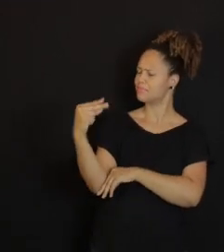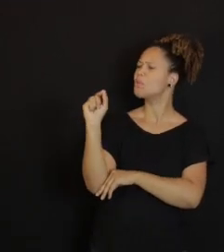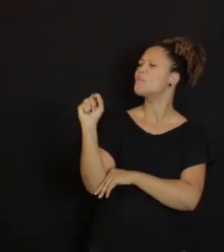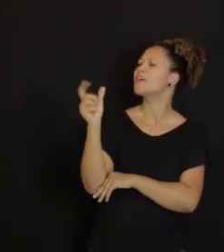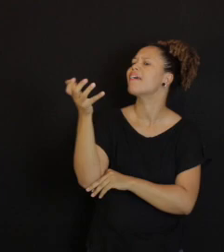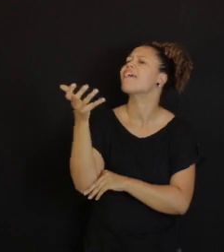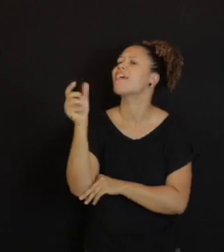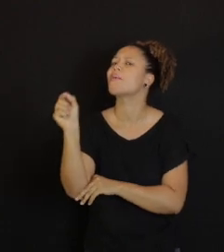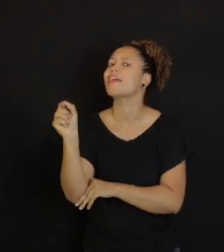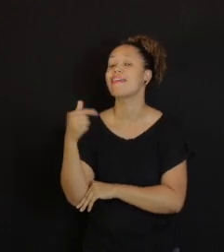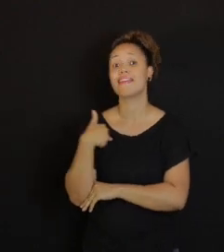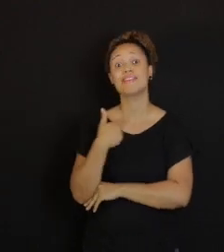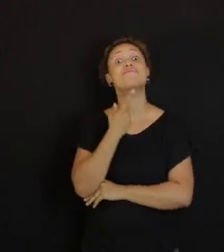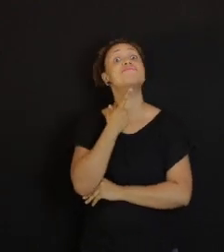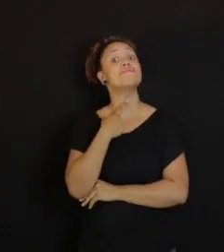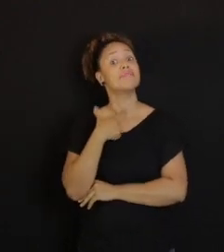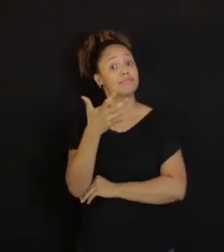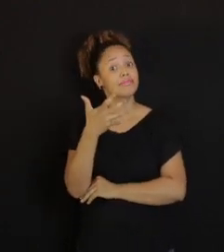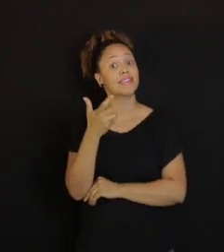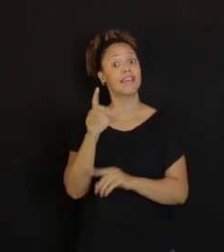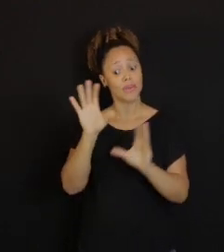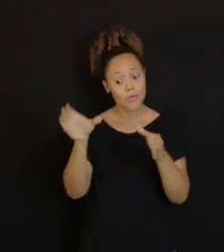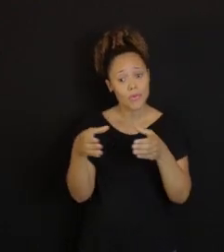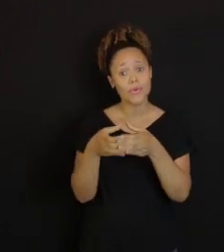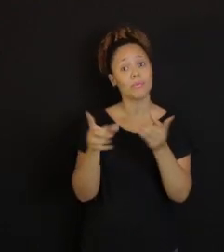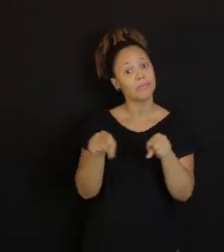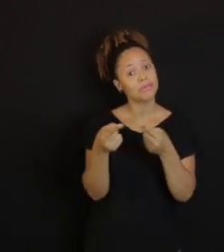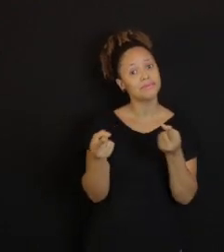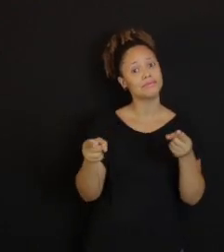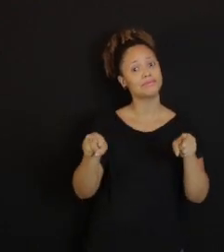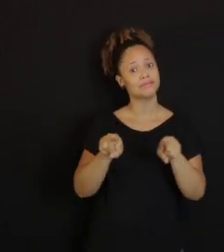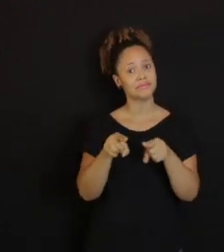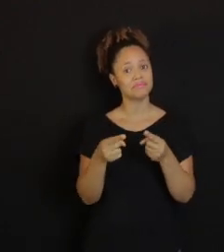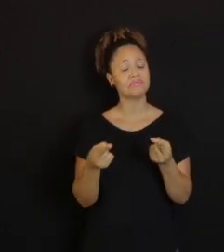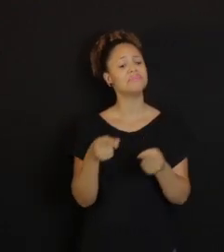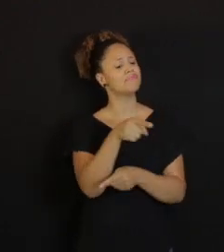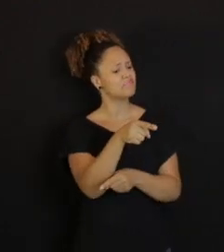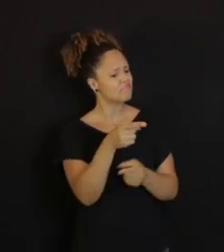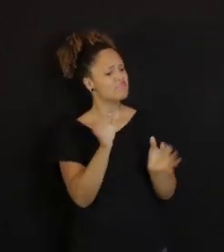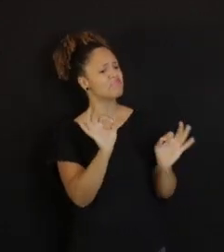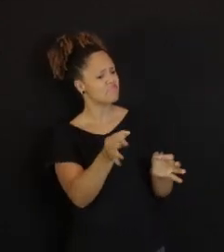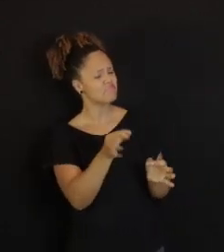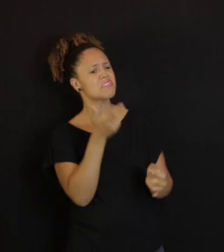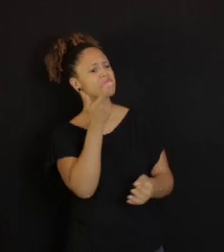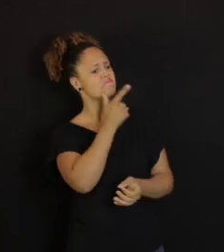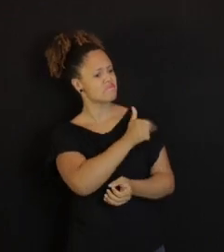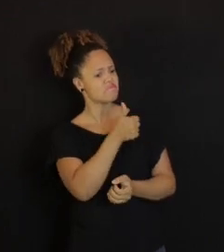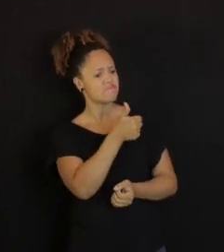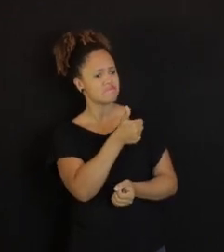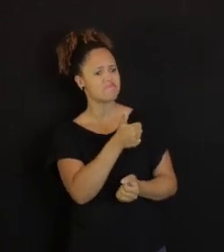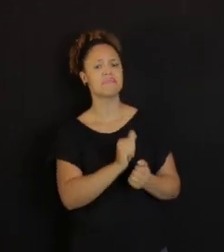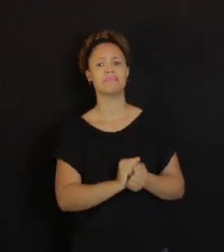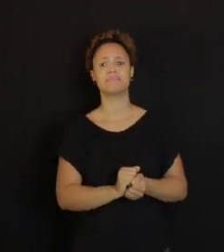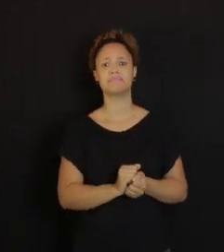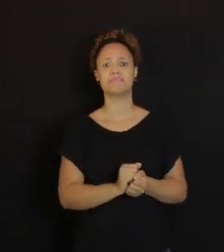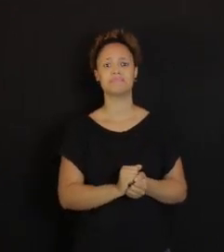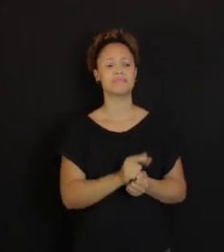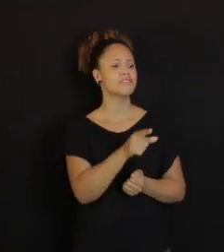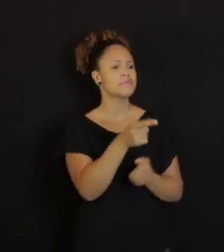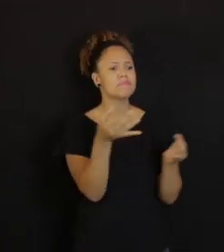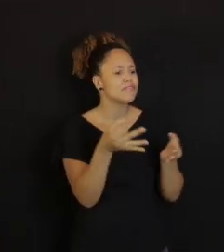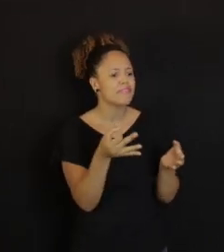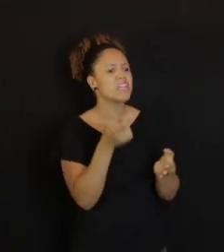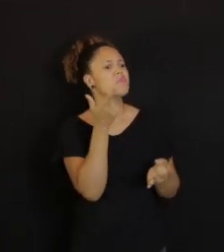quer? Eu falei assim: eu queria muito tocar numa orquestra sinfônica. Ele falou: meu, você é